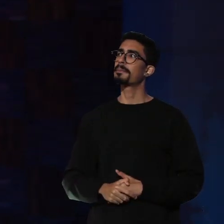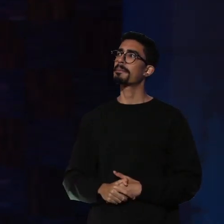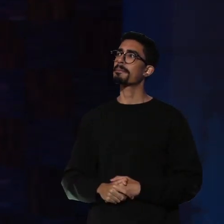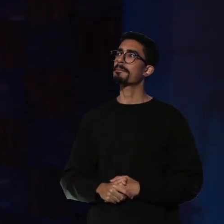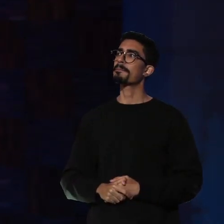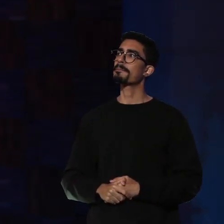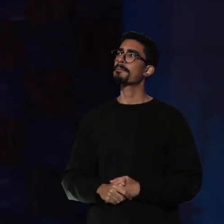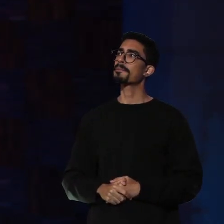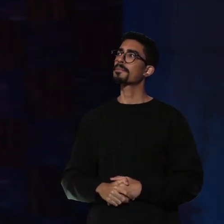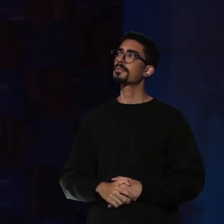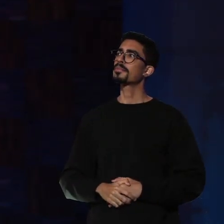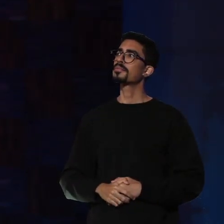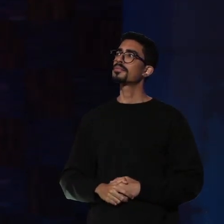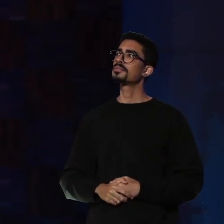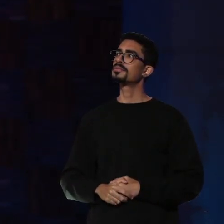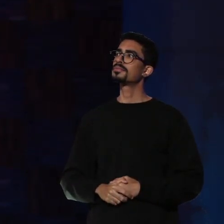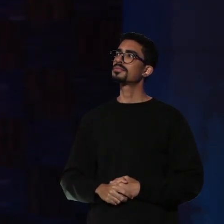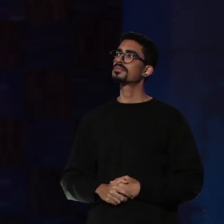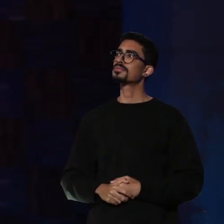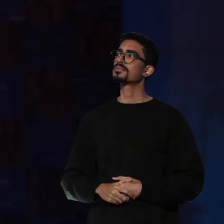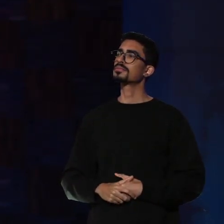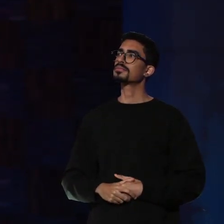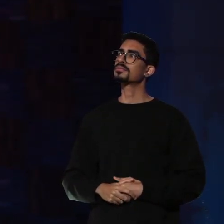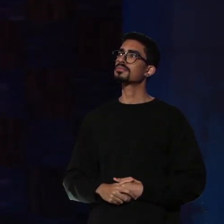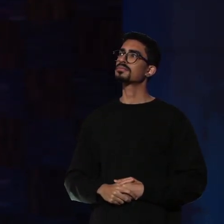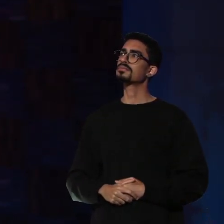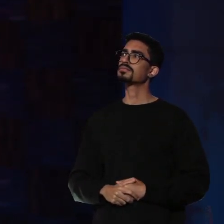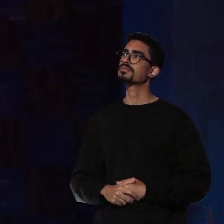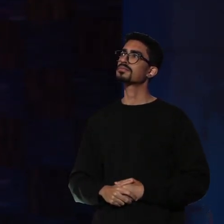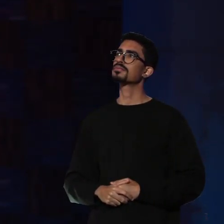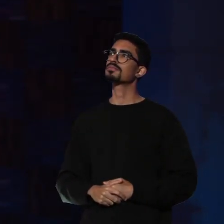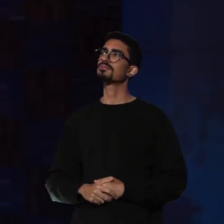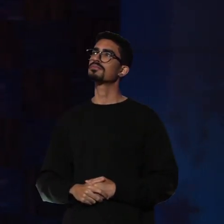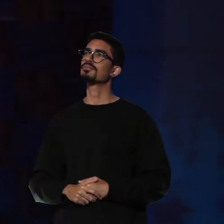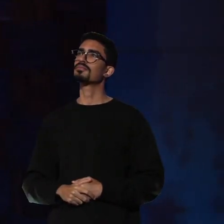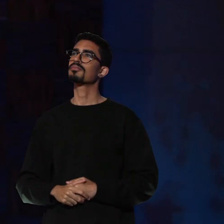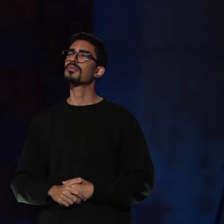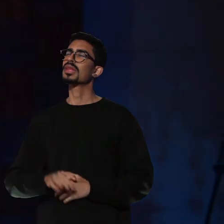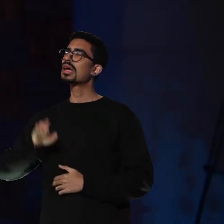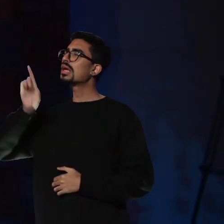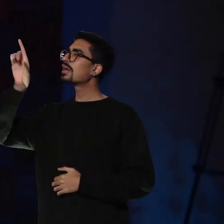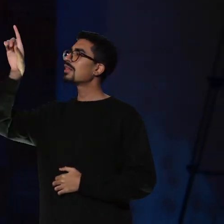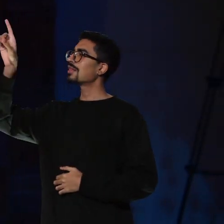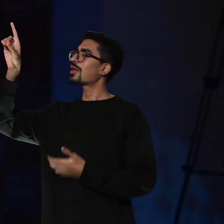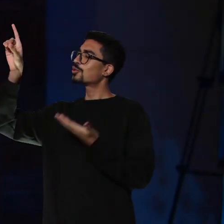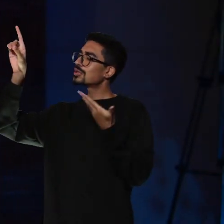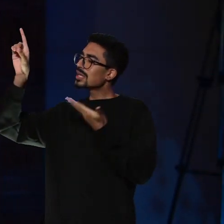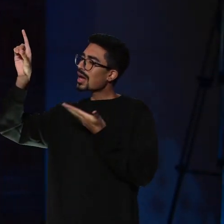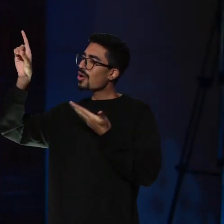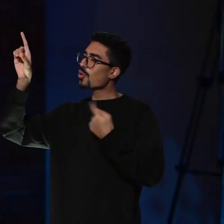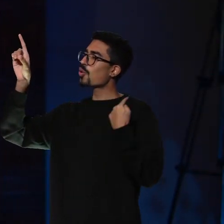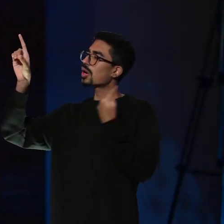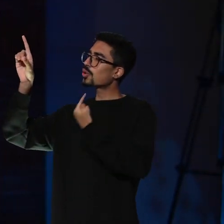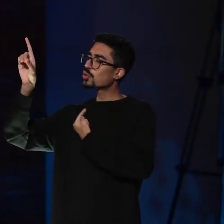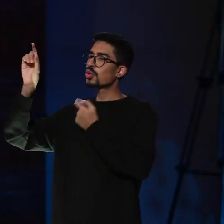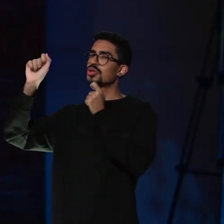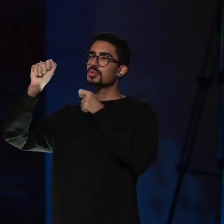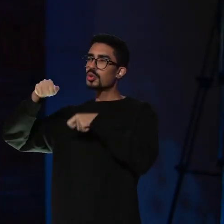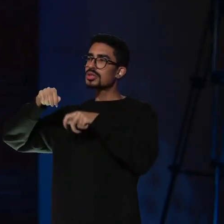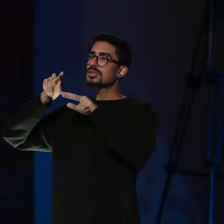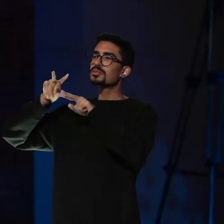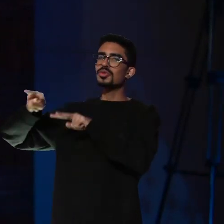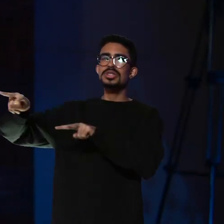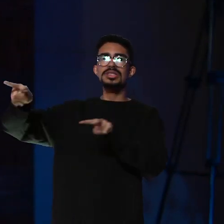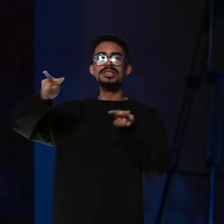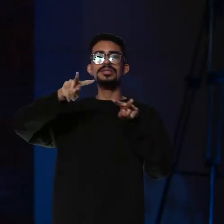Deus, eu quero que, a partir desse tempo, nesse lugar, a gente possa ver homens e mulheres de Deus que vão iluminar os lugares por